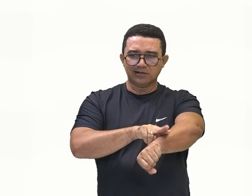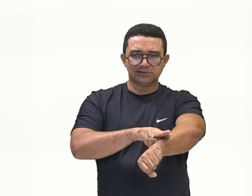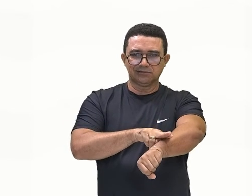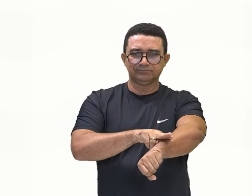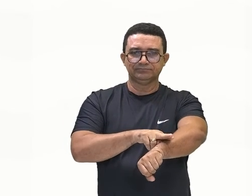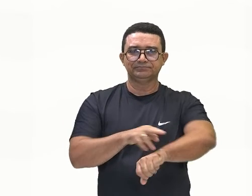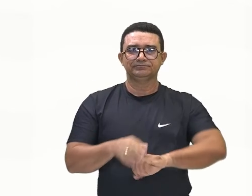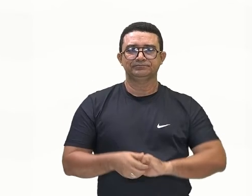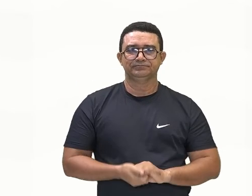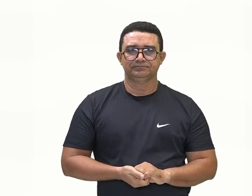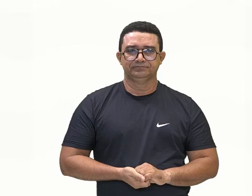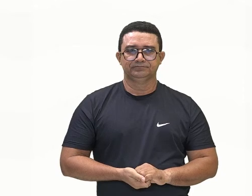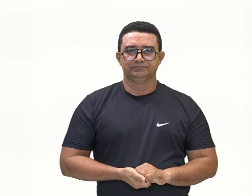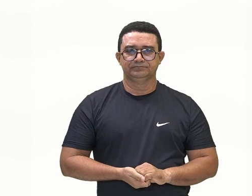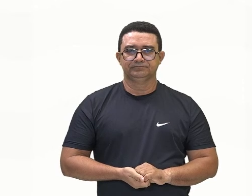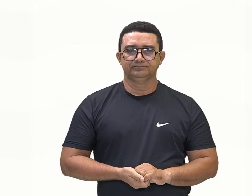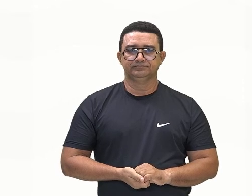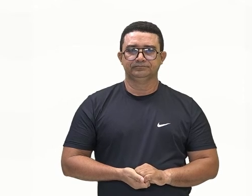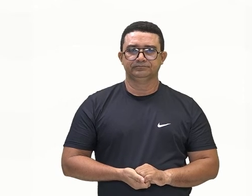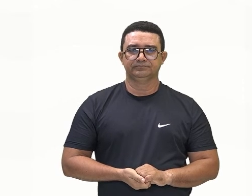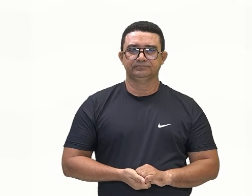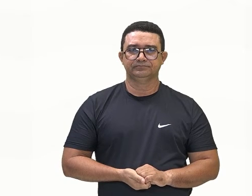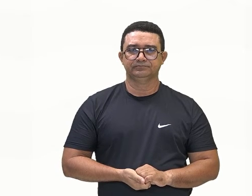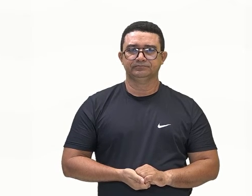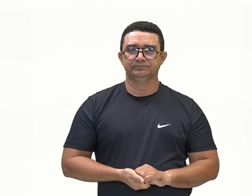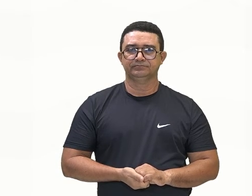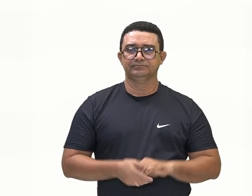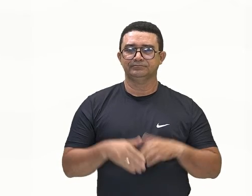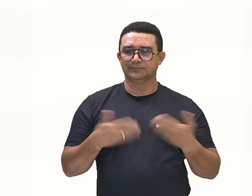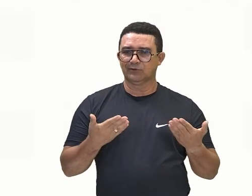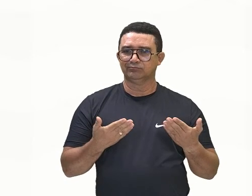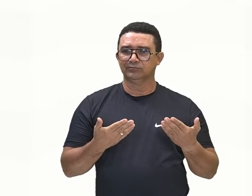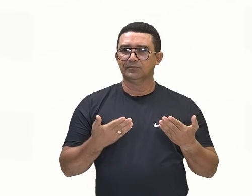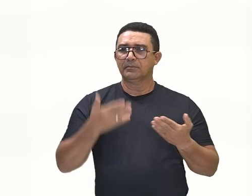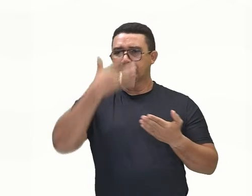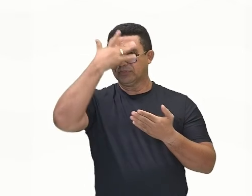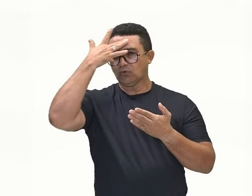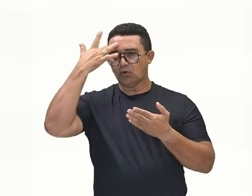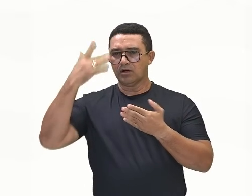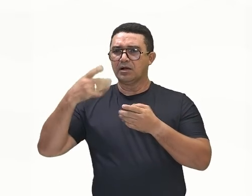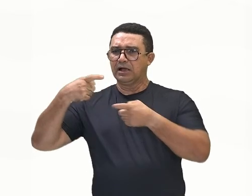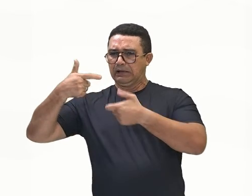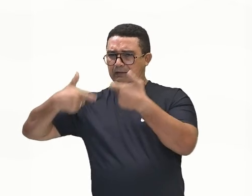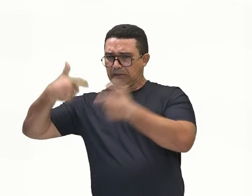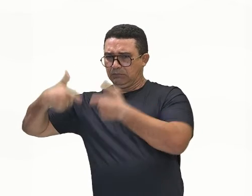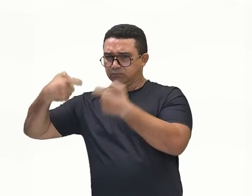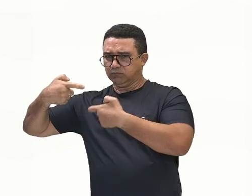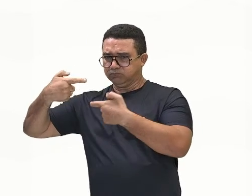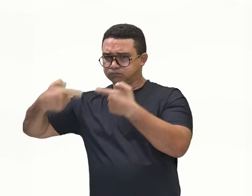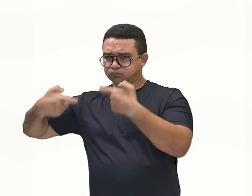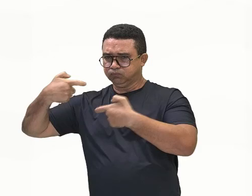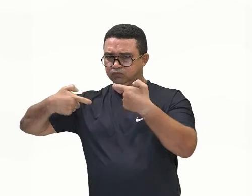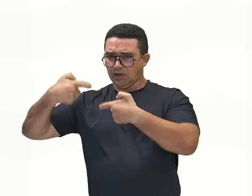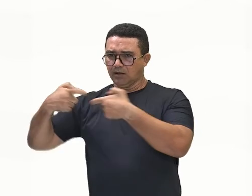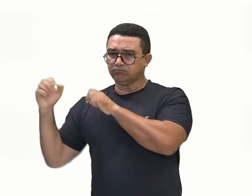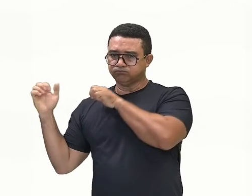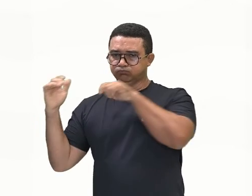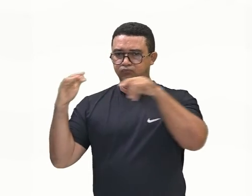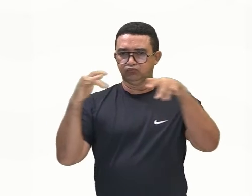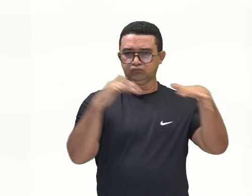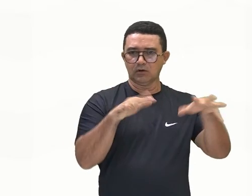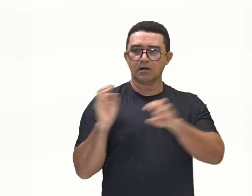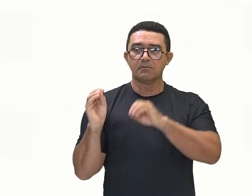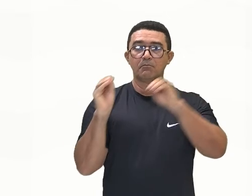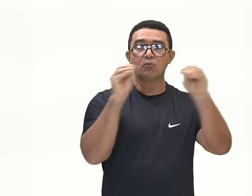que ele está aqui no nosso finalzinho. Vindos de guerras em seus países de origem, os árabes que vieram morar no Brasil não